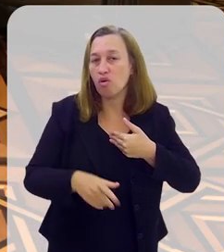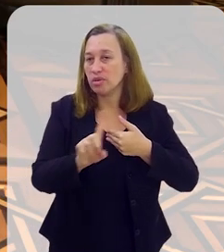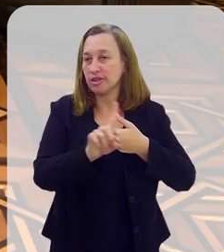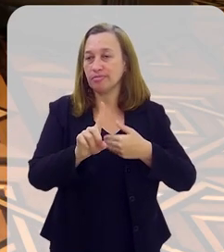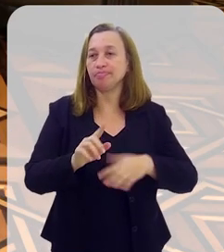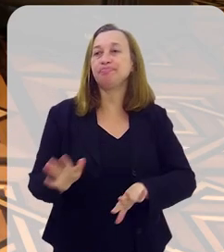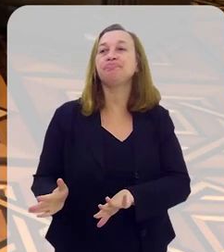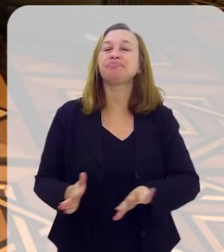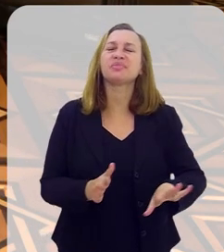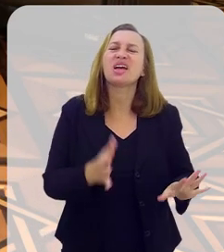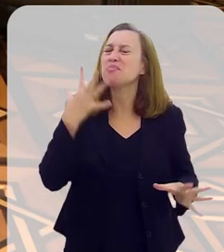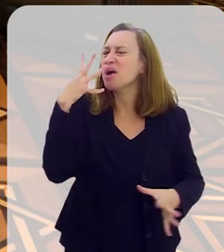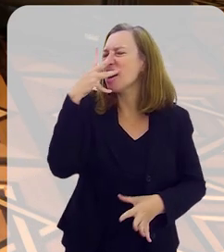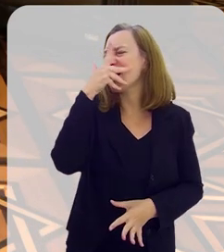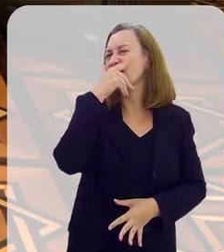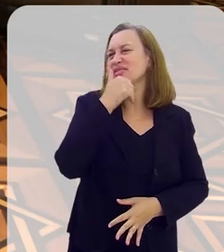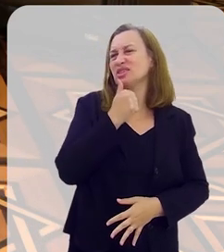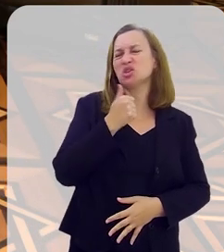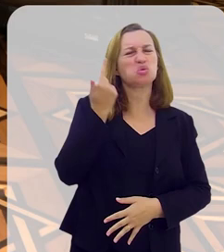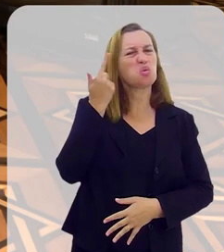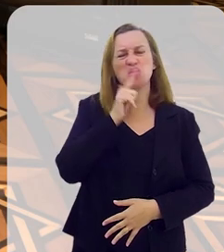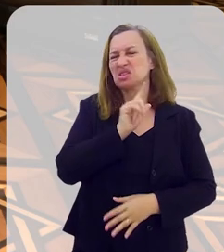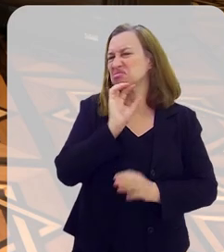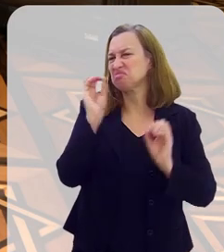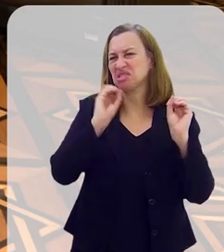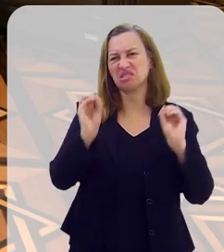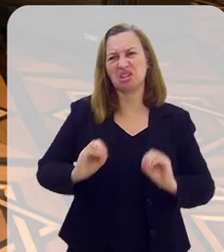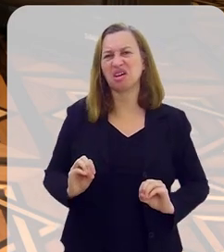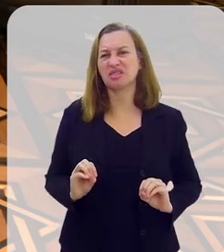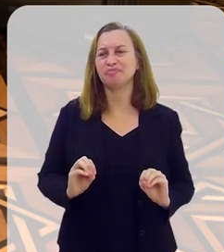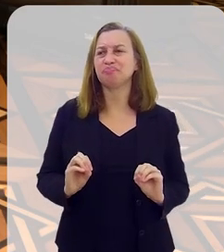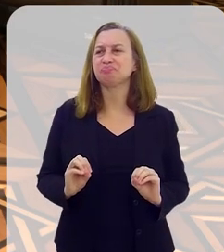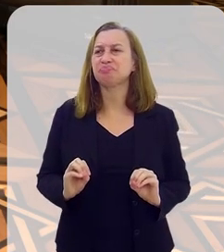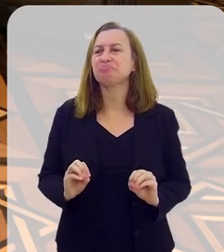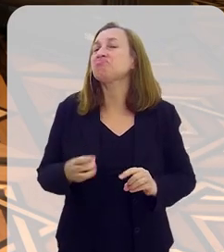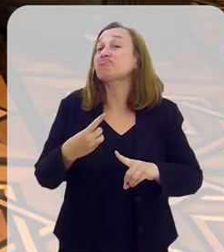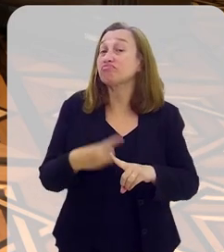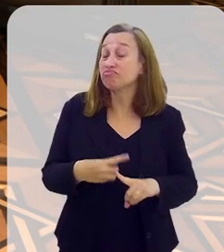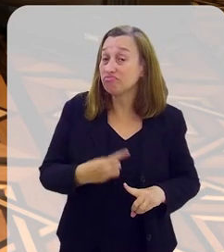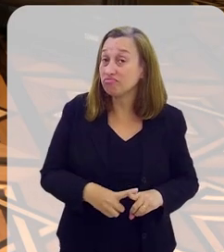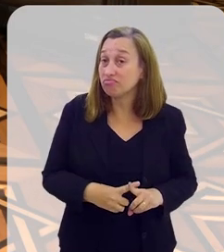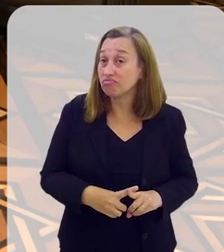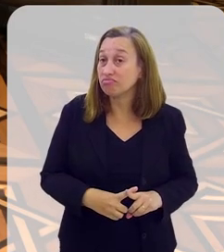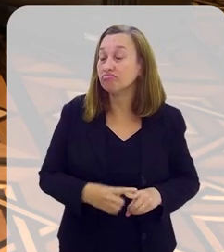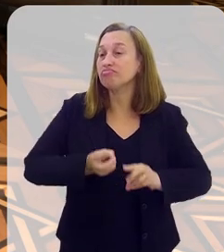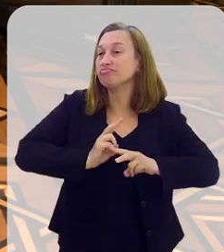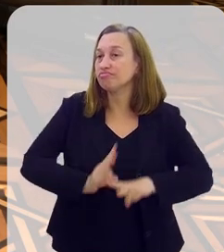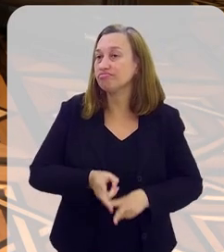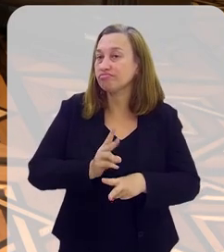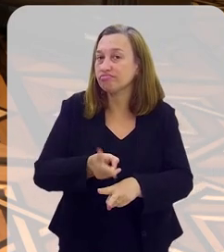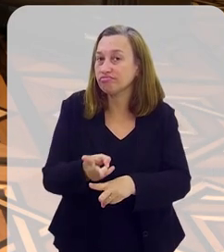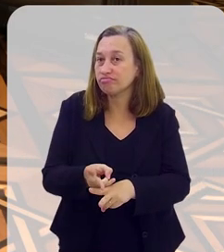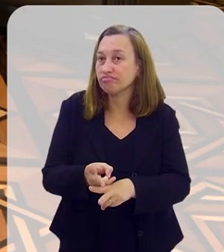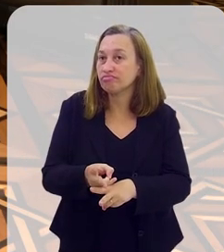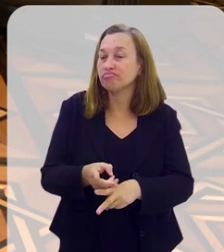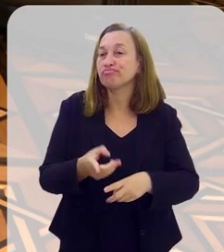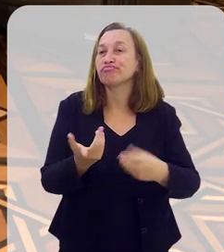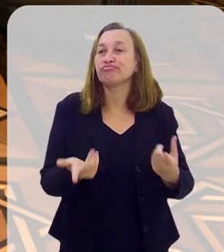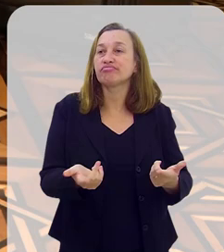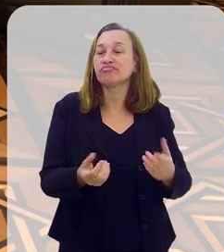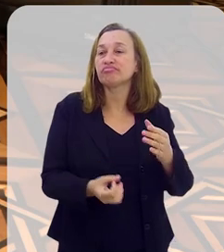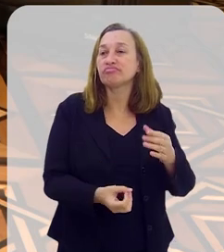né é é é é algo assim que eu não consigo entender o porqu que nós continuamos a